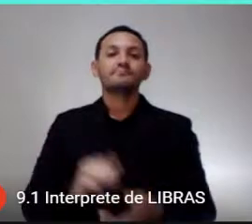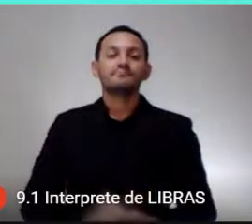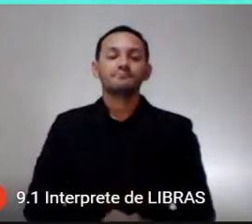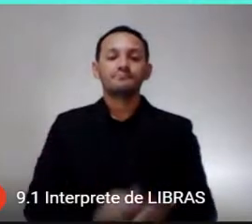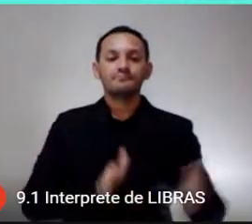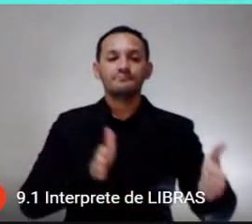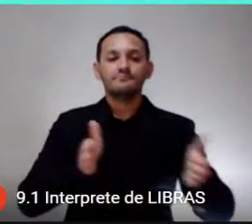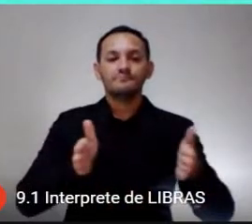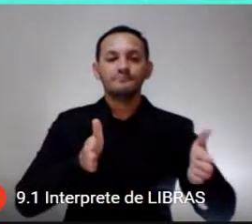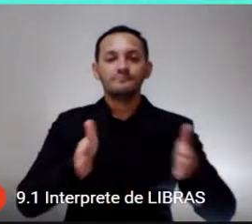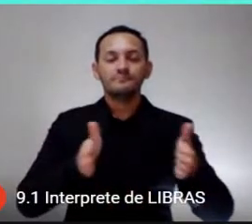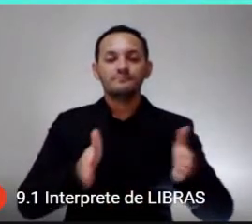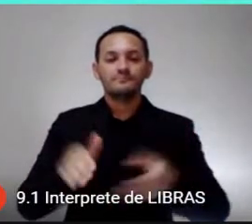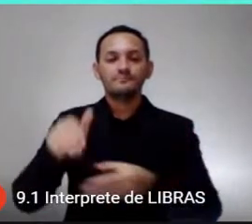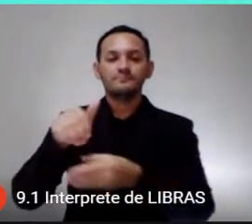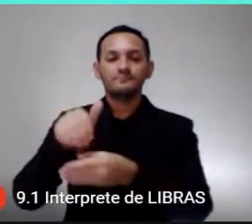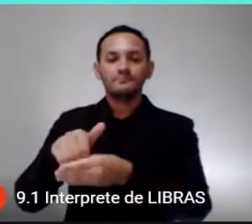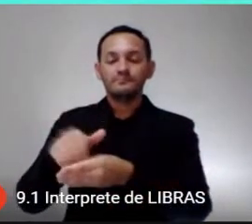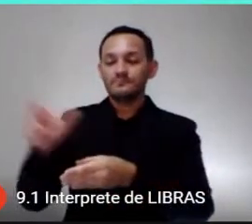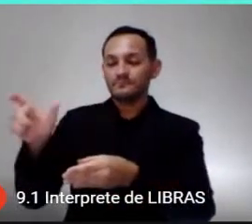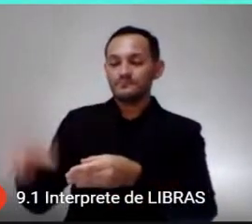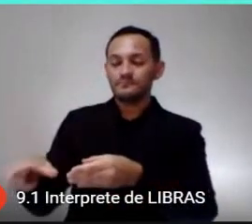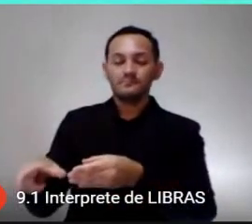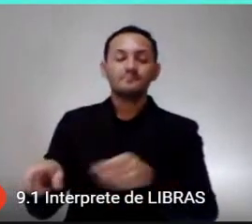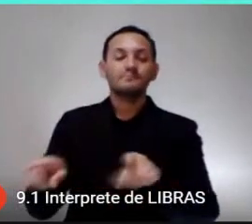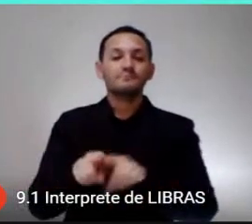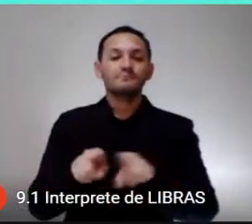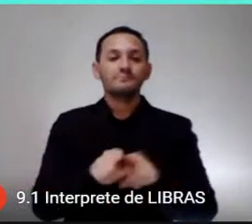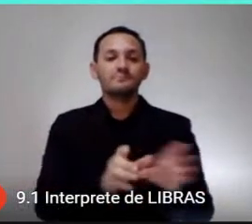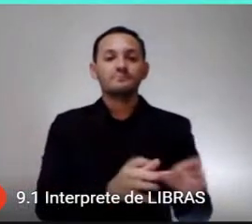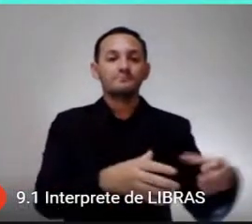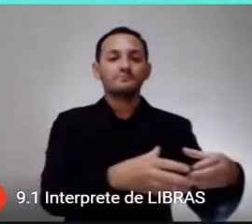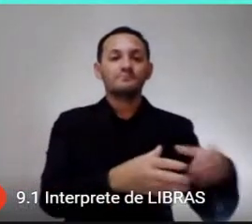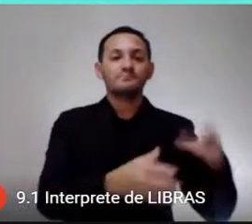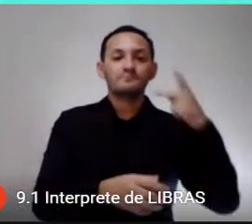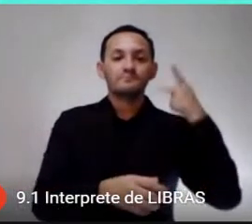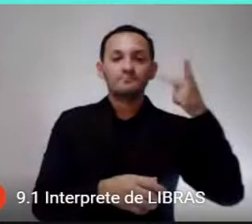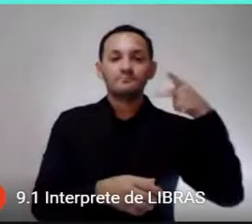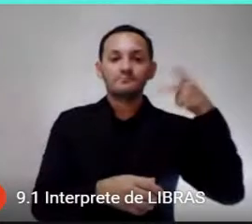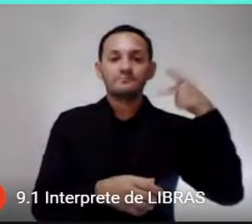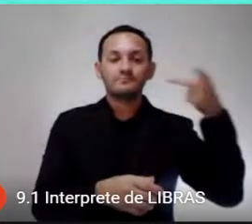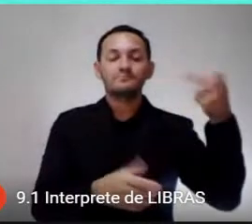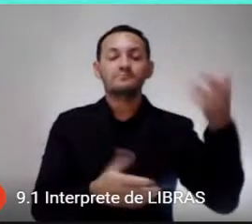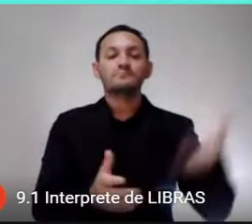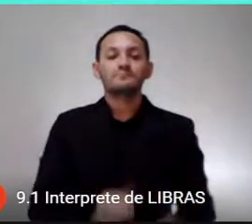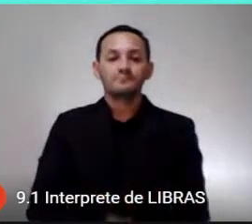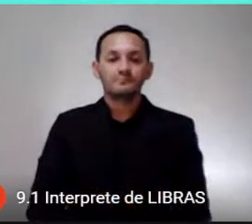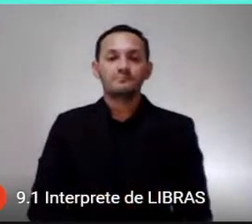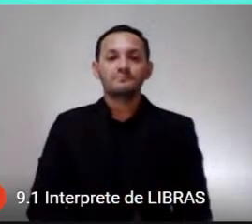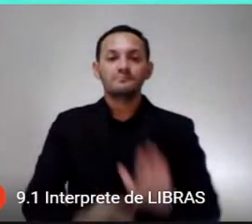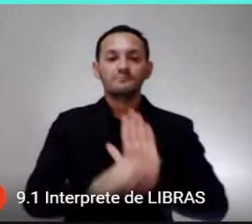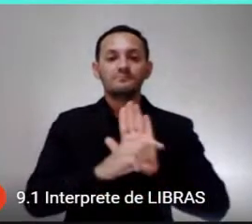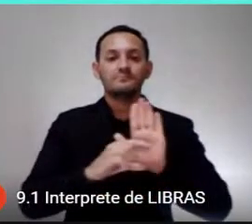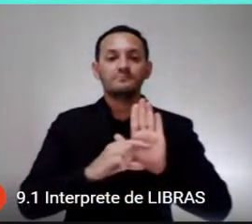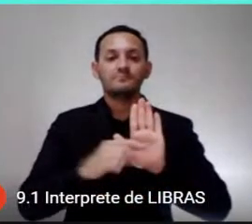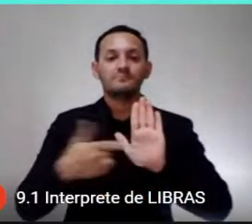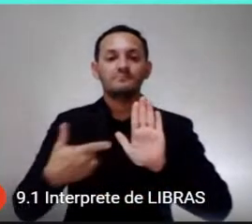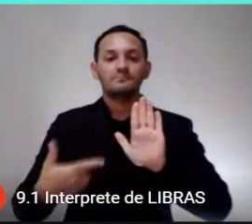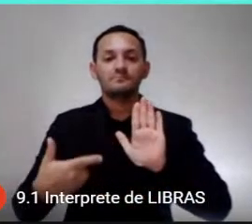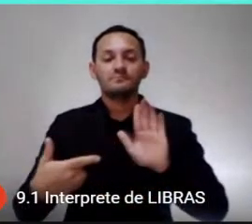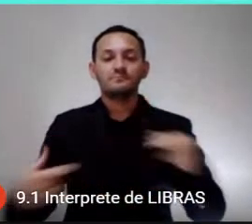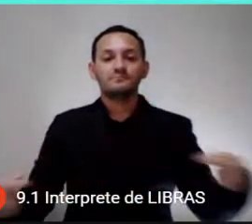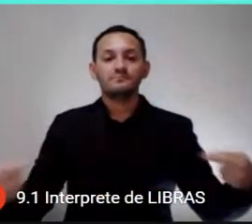estabelecer um prazo tanto para o eleitor quanto para os partidos políticos. E o parágrafo segundo, quando ele fala as relações a que se